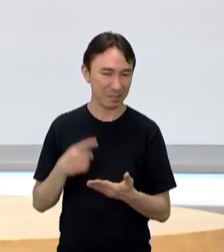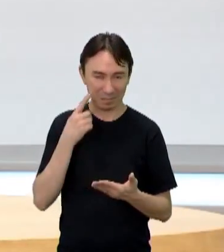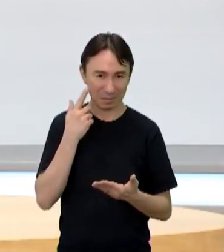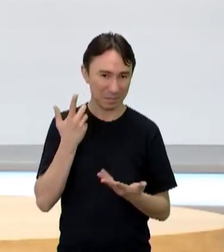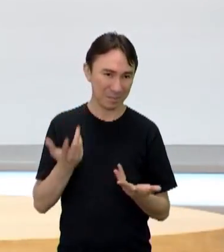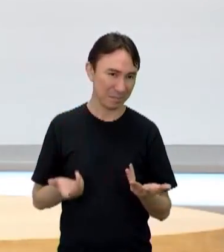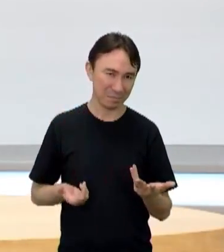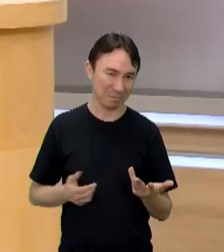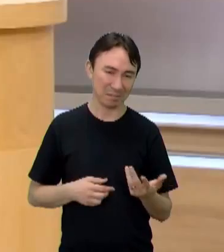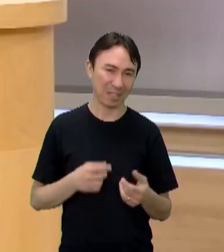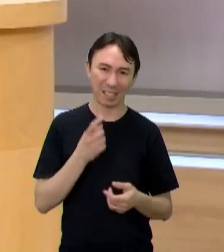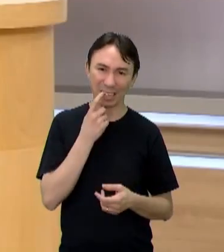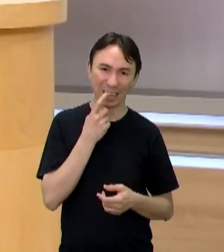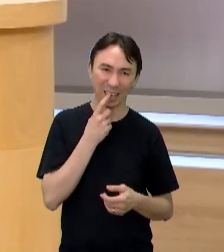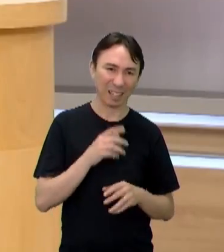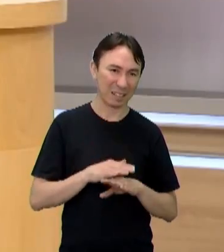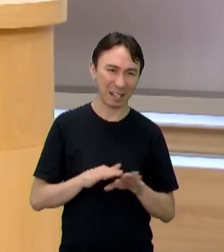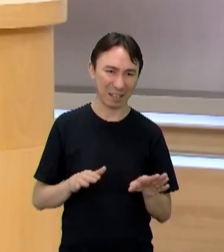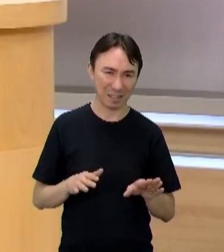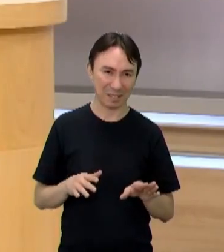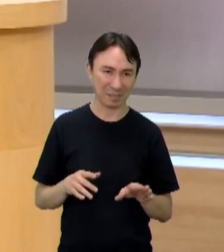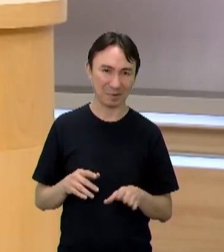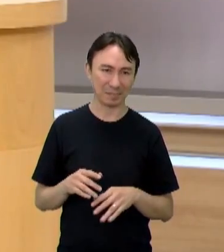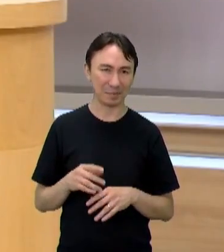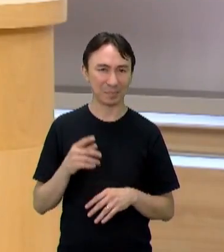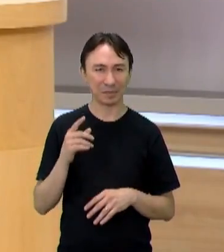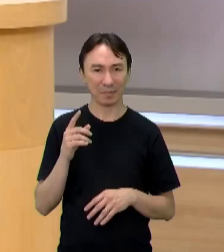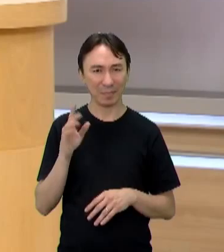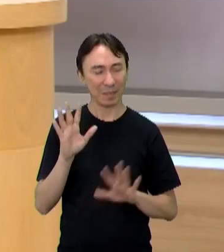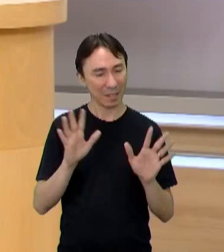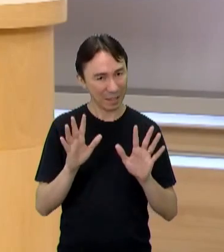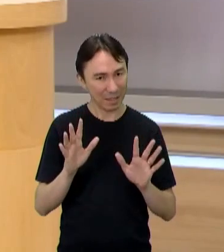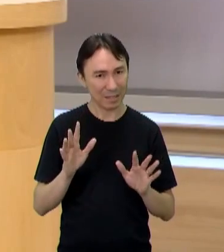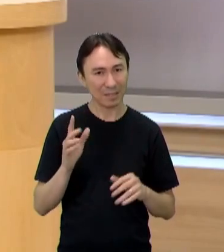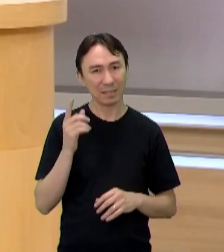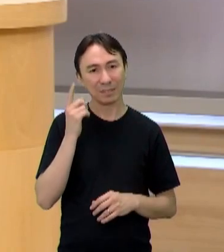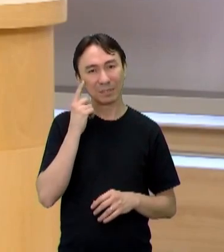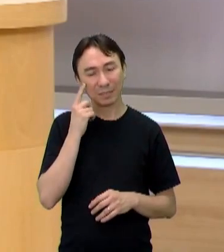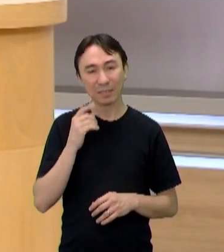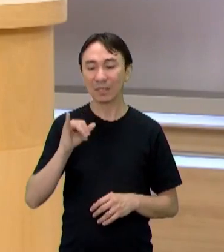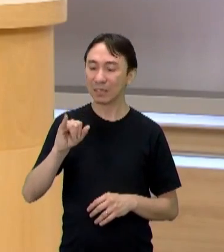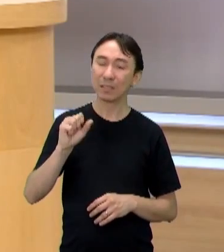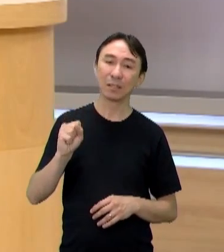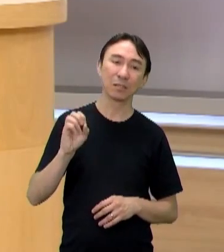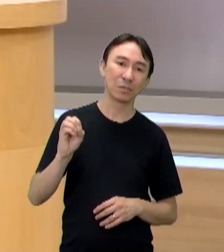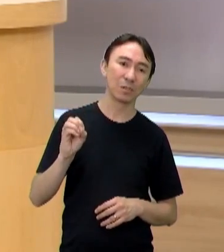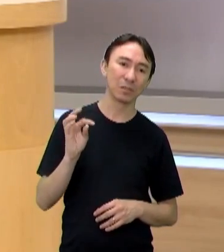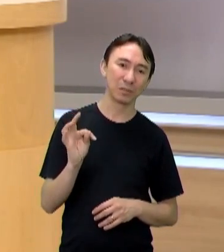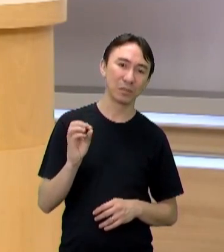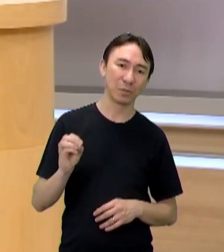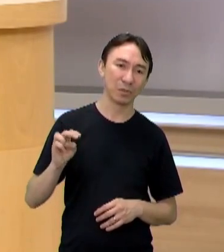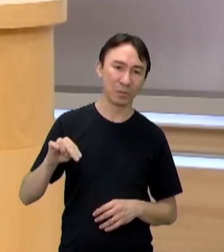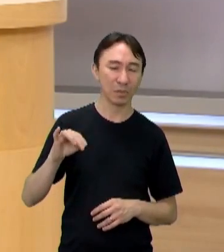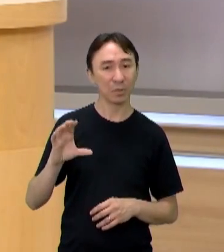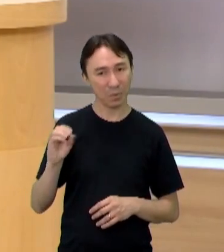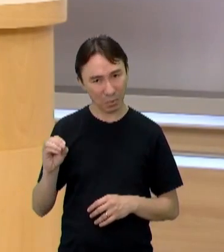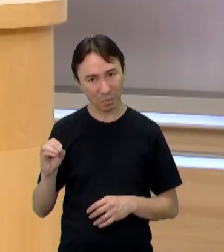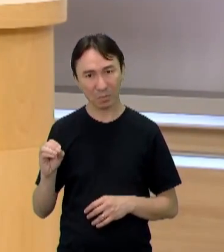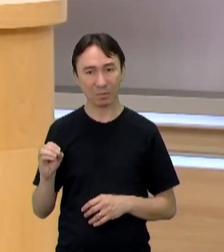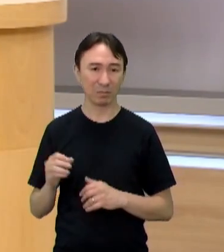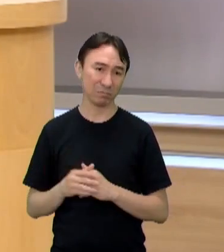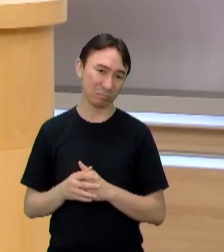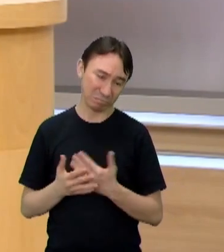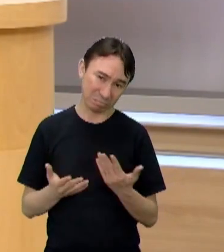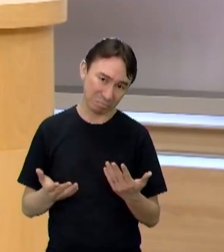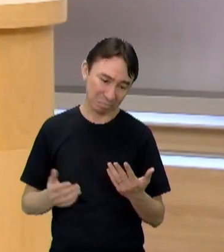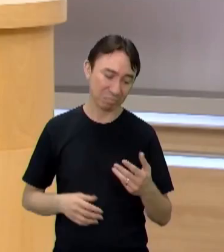jamais, não estamos falando do dente, estamos falando de um isotônico. Isso. O produto seria uma possibilidade, Elaine,